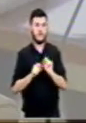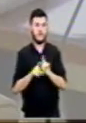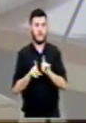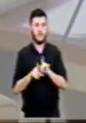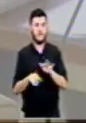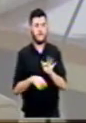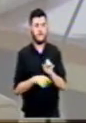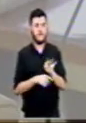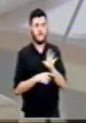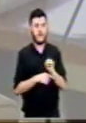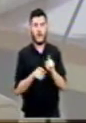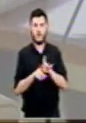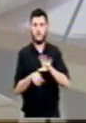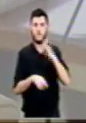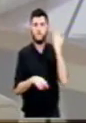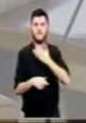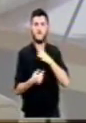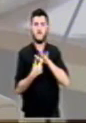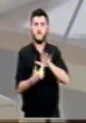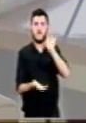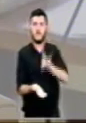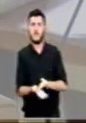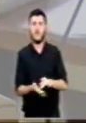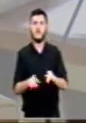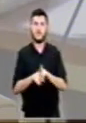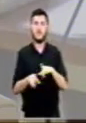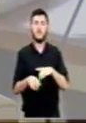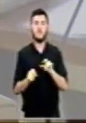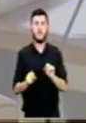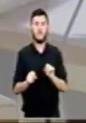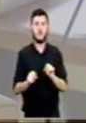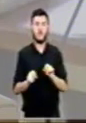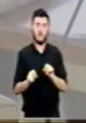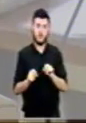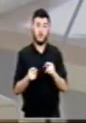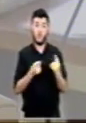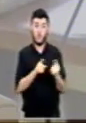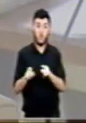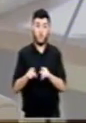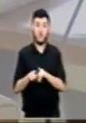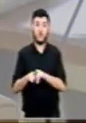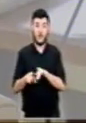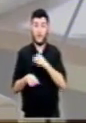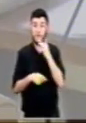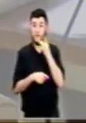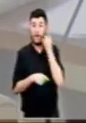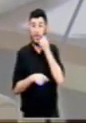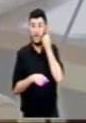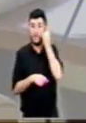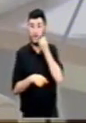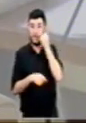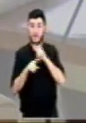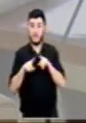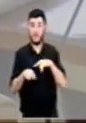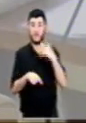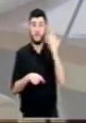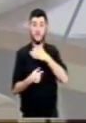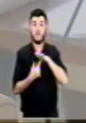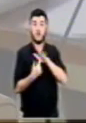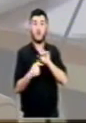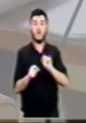potencialmente ilícitos imputáveis a parlamentares, constituía a aparente consequência